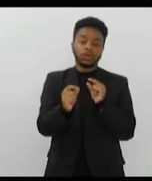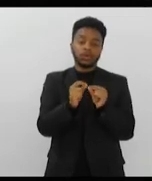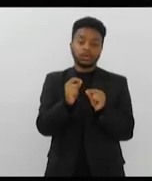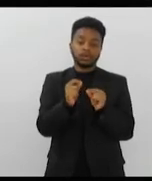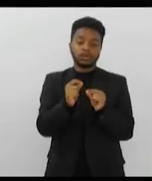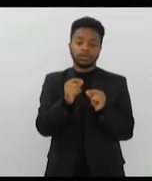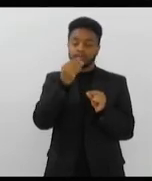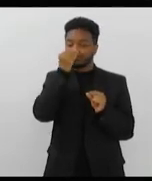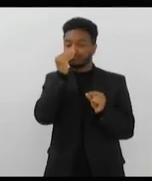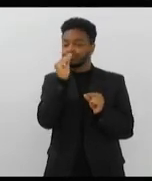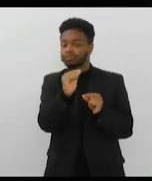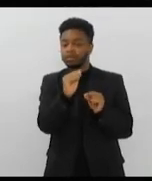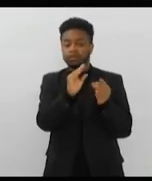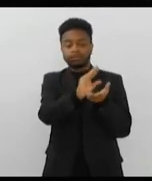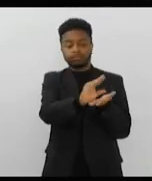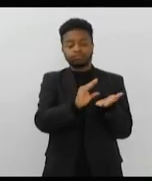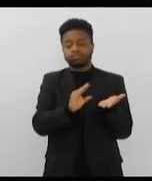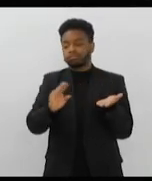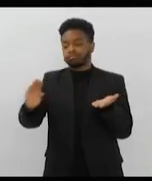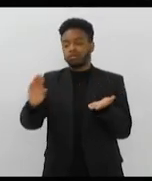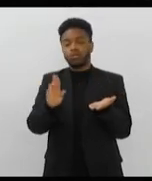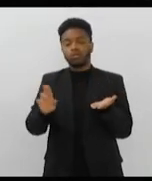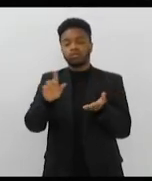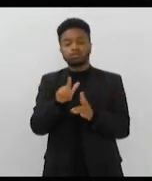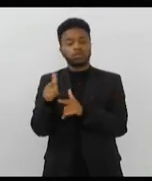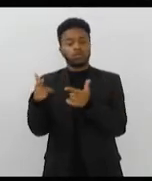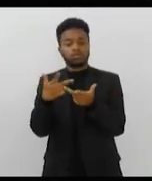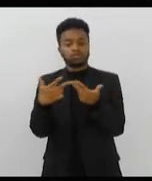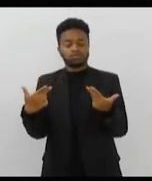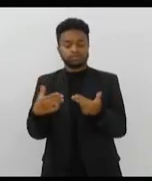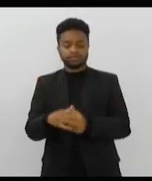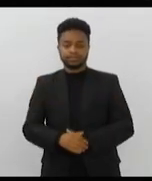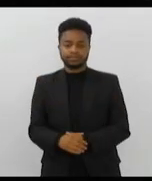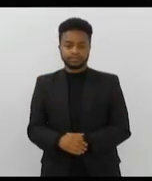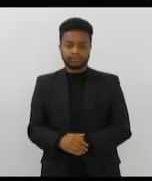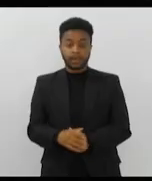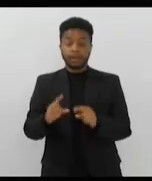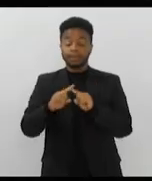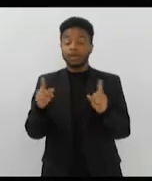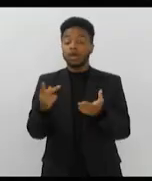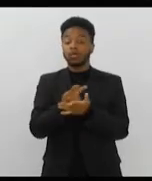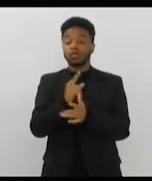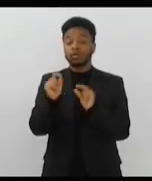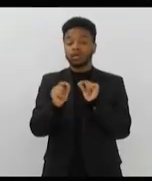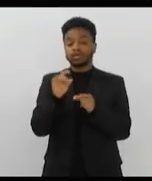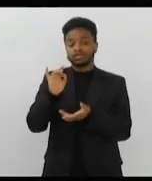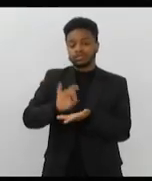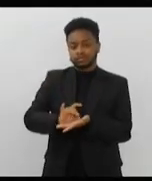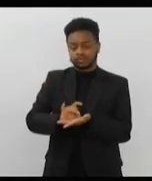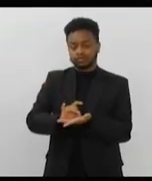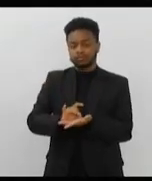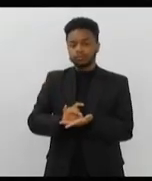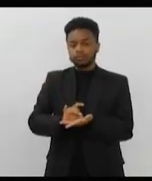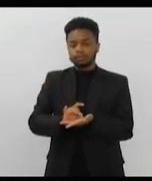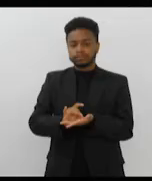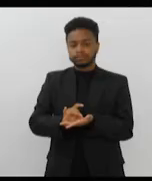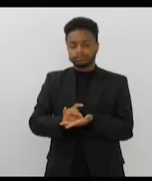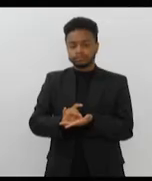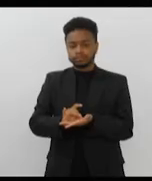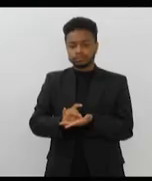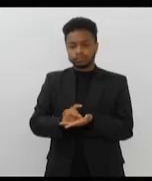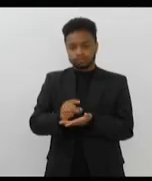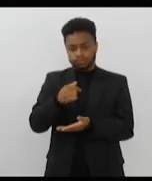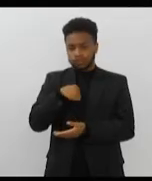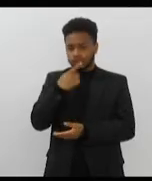devidamente remanejada. E aí, o que acontecia na prática? Governo, eu estou